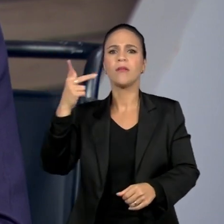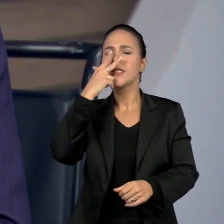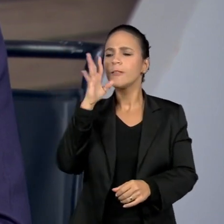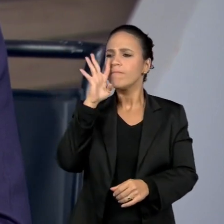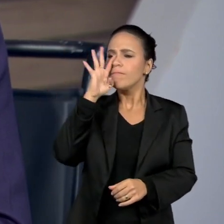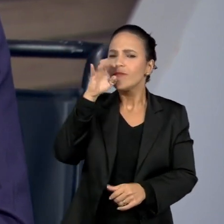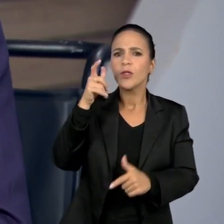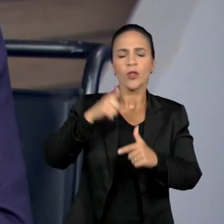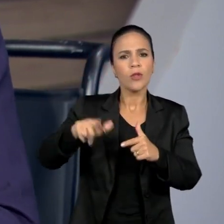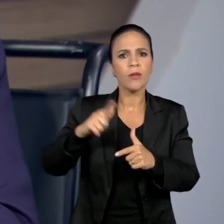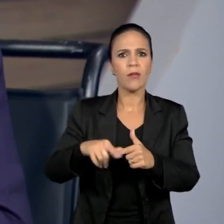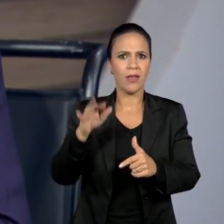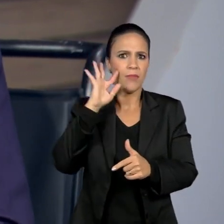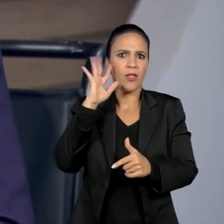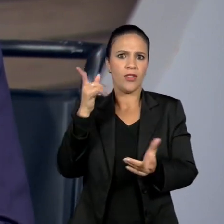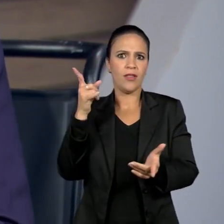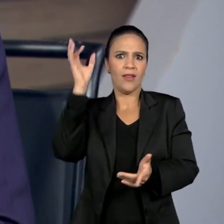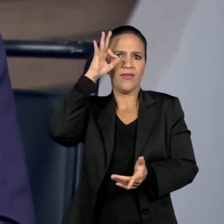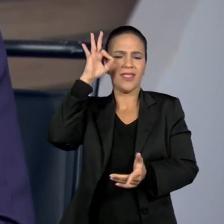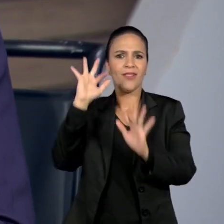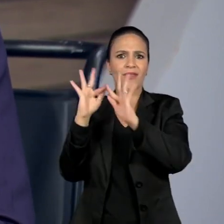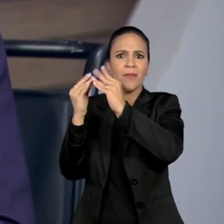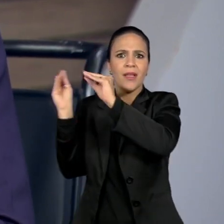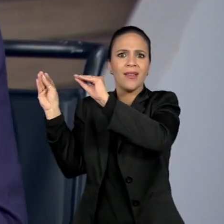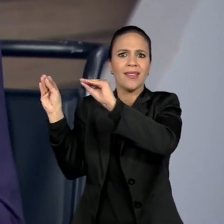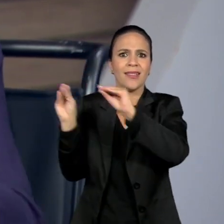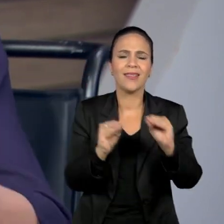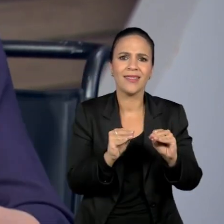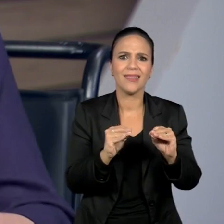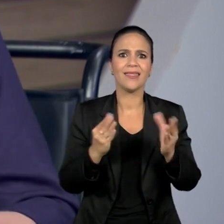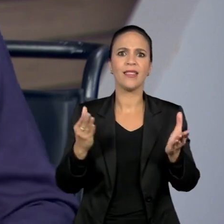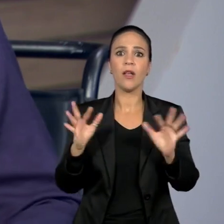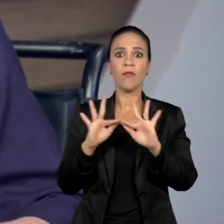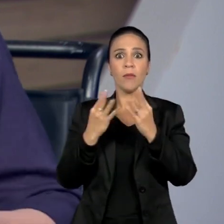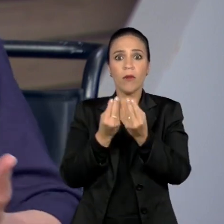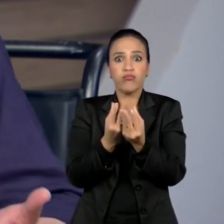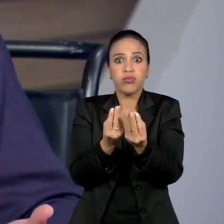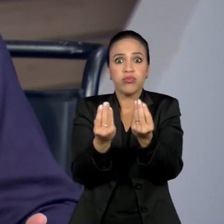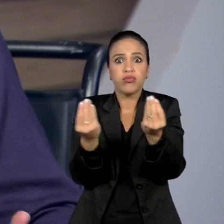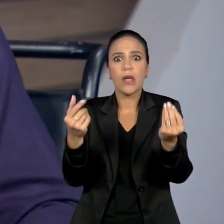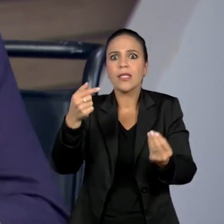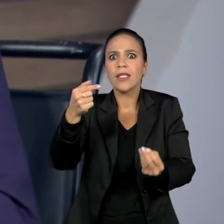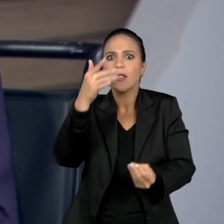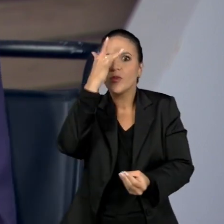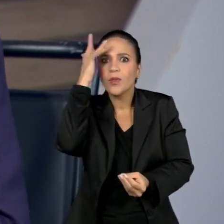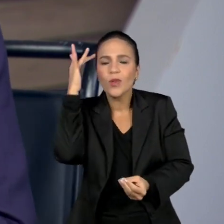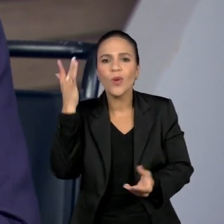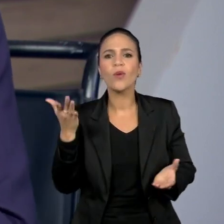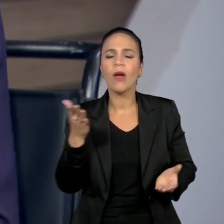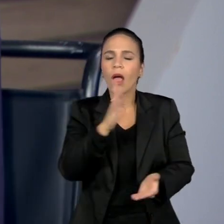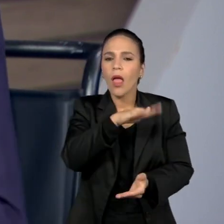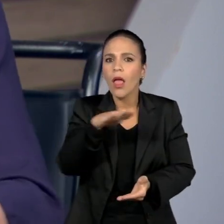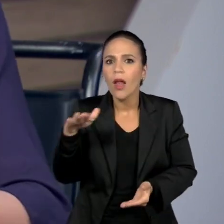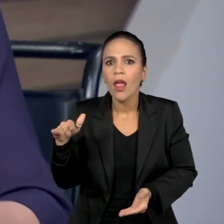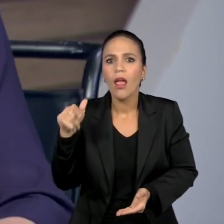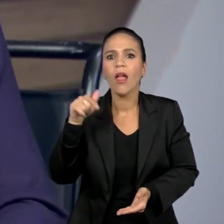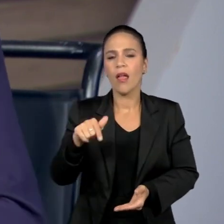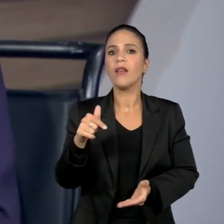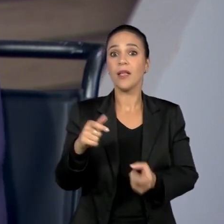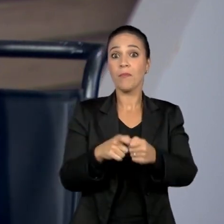que toca o país, que toca o ambiente escolar. É importante, então, que haja esse sentimento de acolhida, mesmo não havendo uma discussão